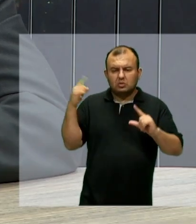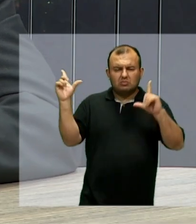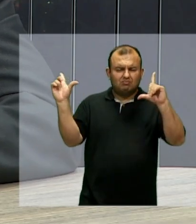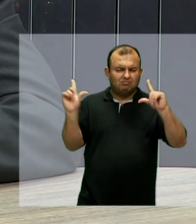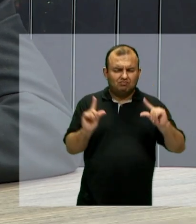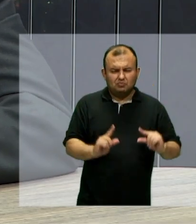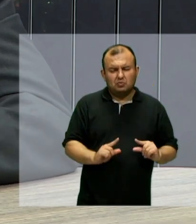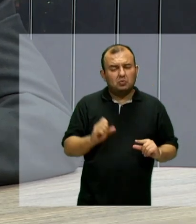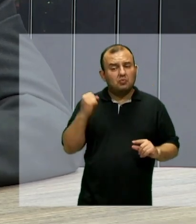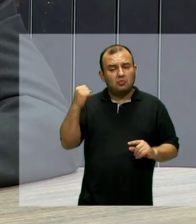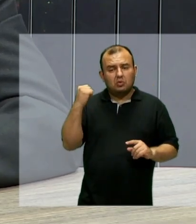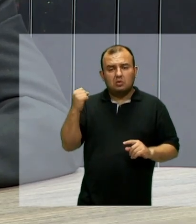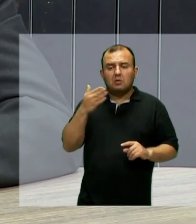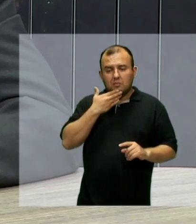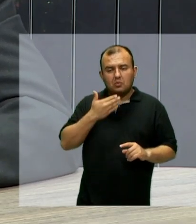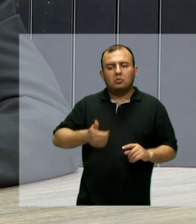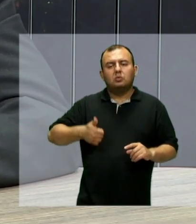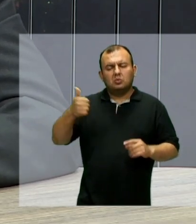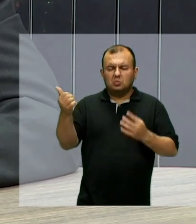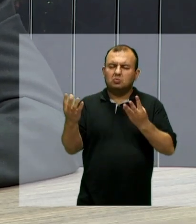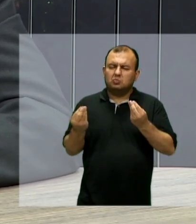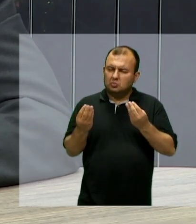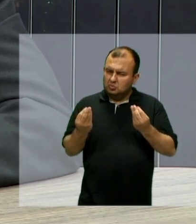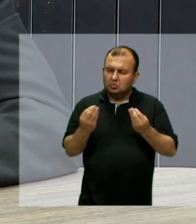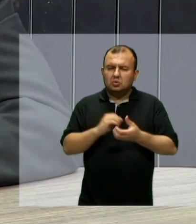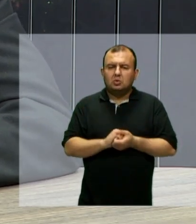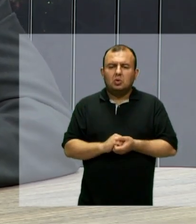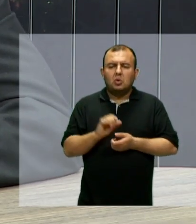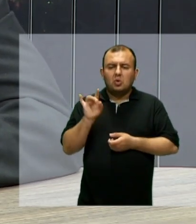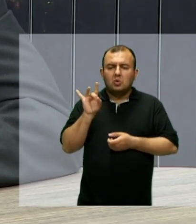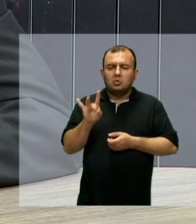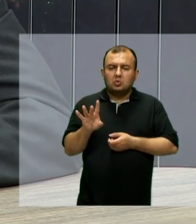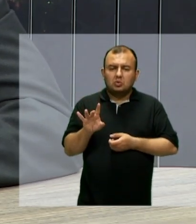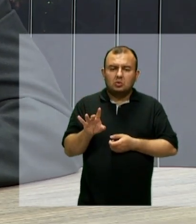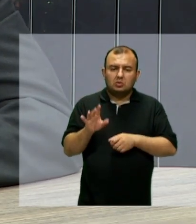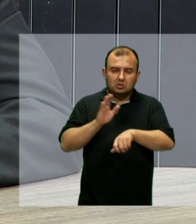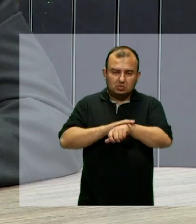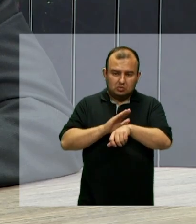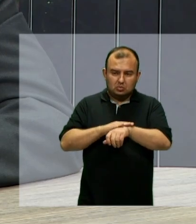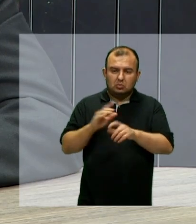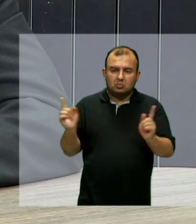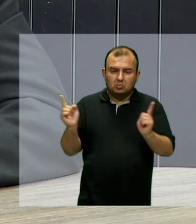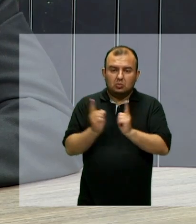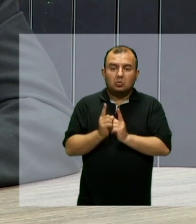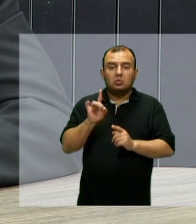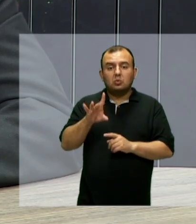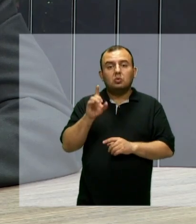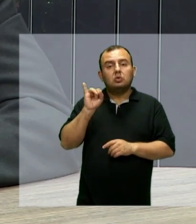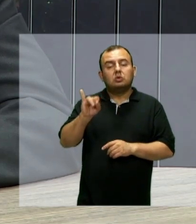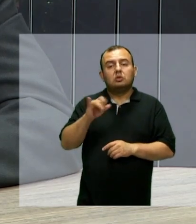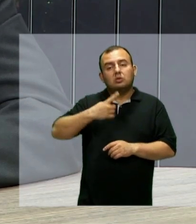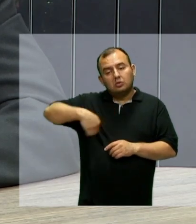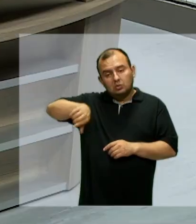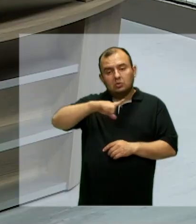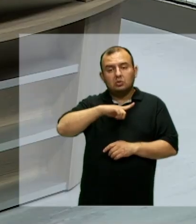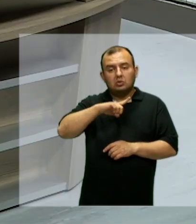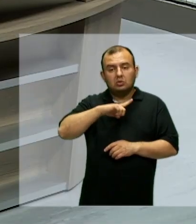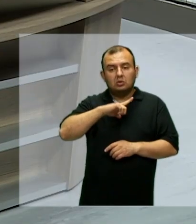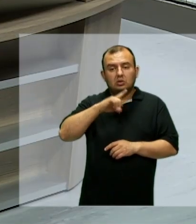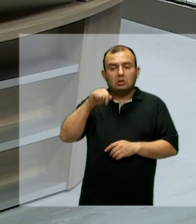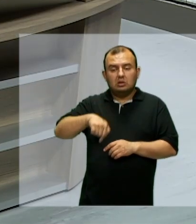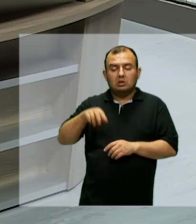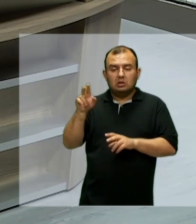Então, melhorou e bastante, né? Só para, eu sei que o nosso tempo é curto, não quero estender muito, mas assim, nós tivemos aqui